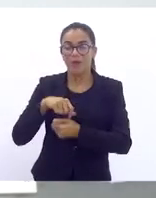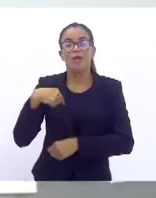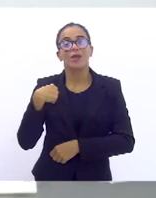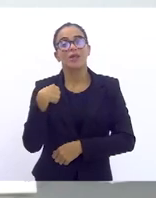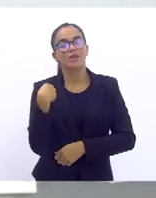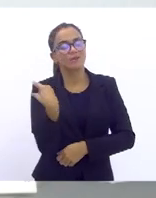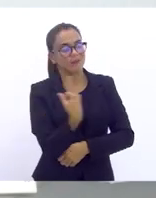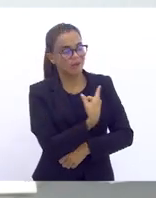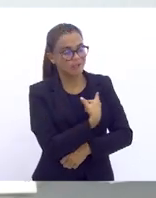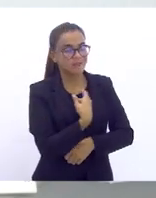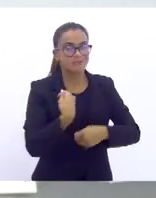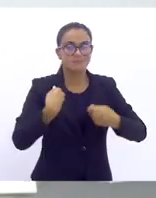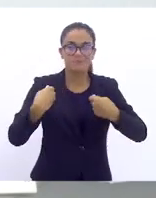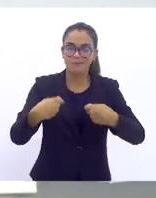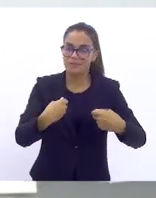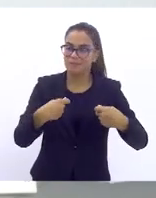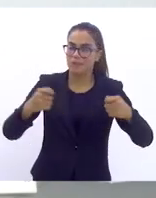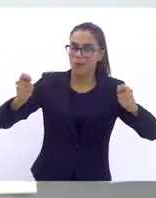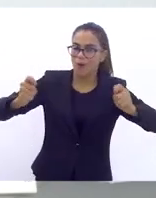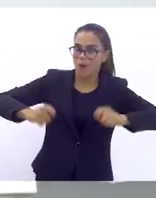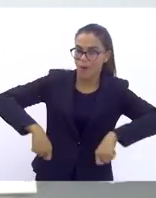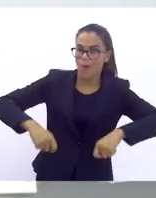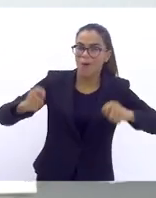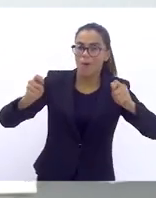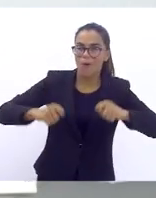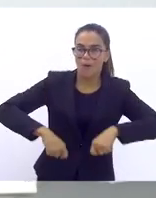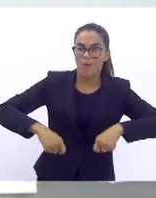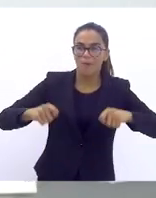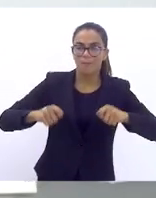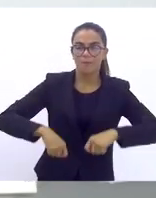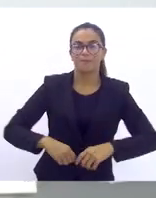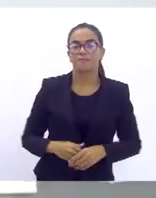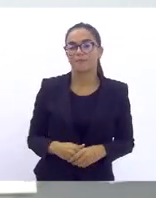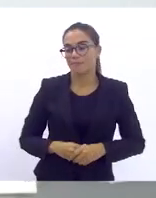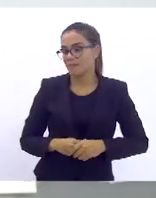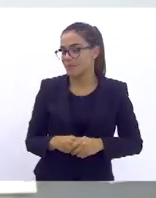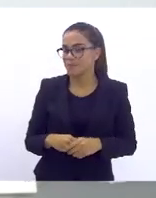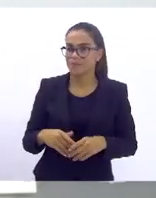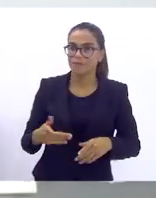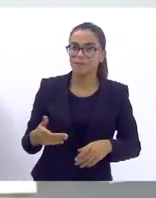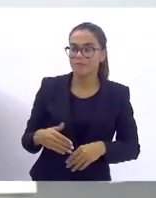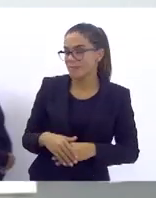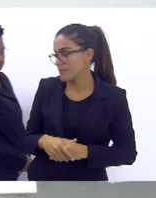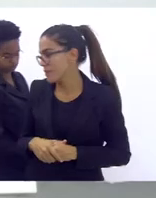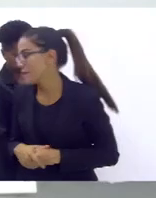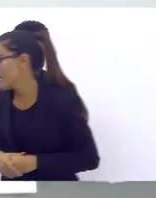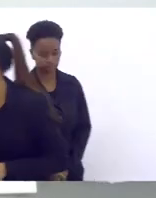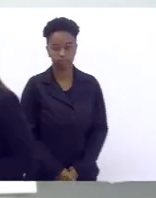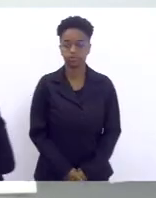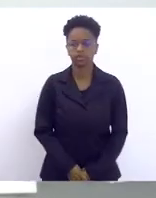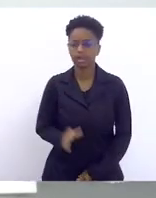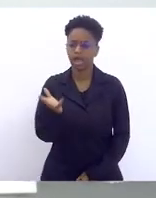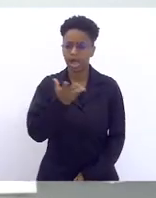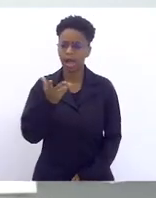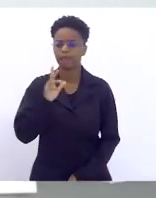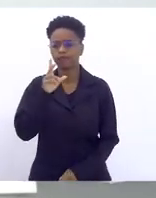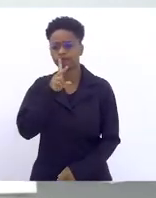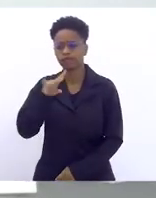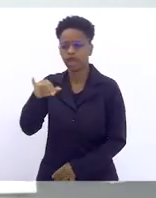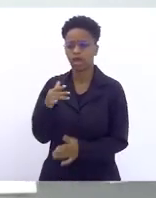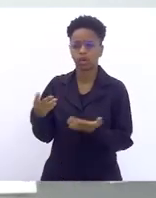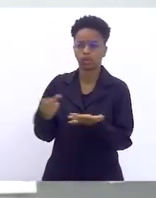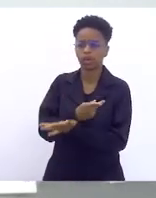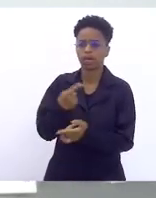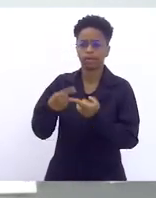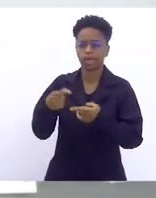ser competente eu tenho a certeza que a equipe será e o mais breve possível porque nos tempos digitais